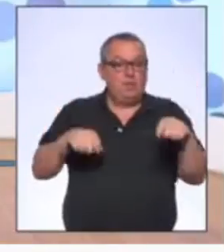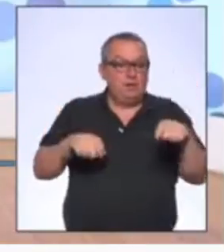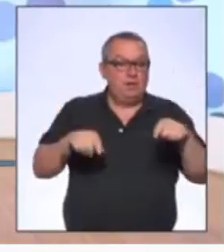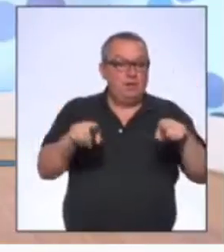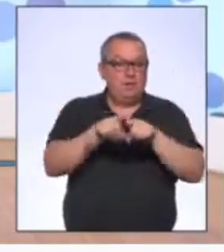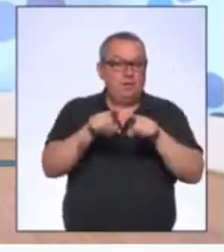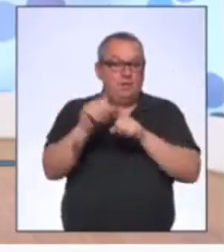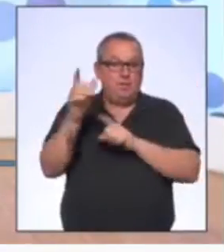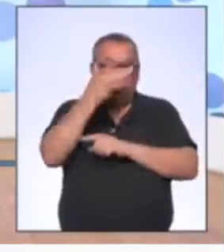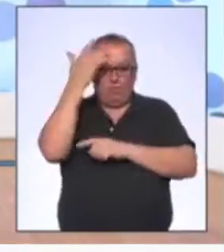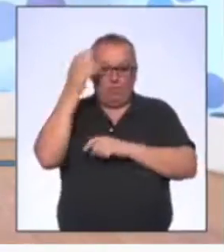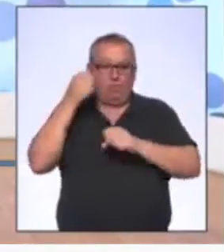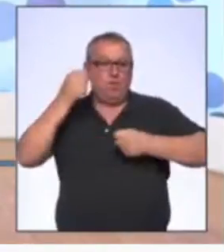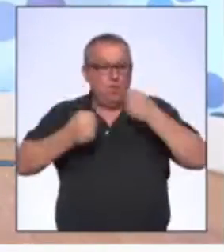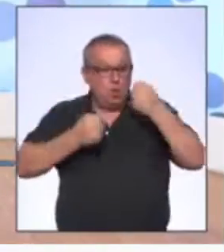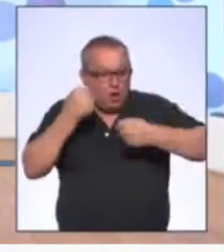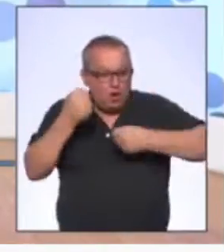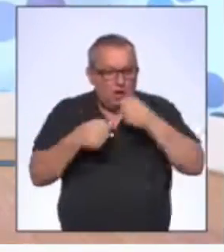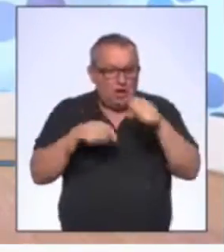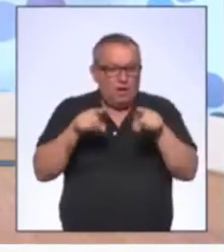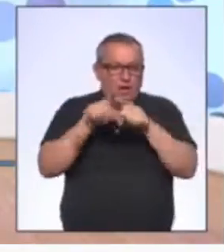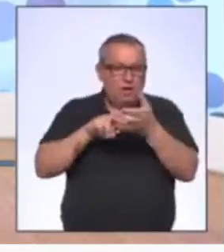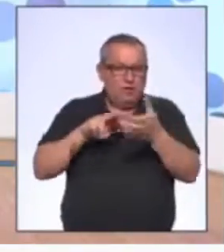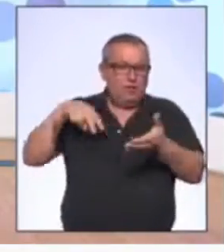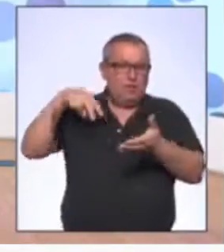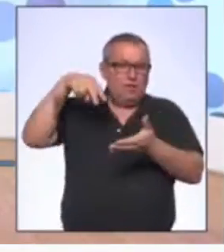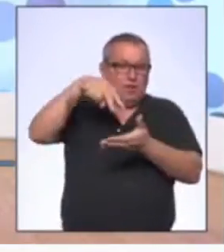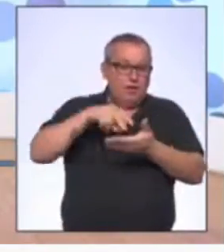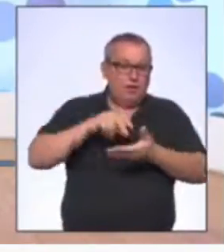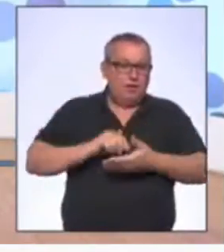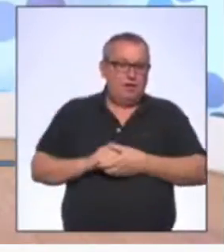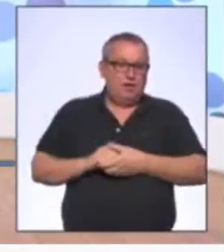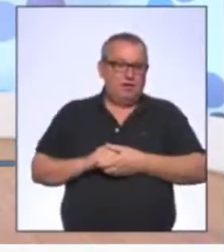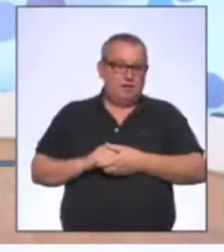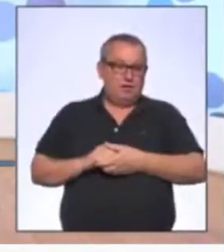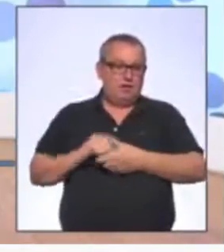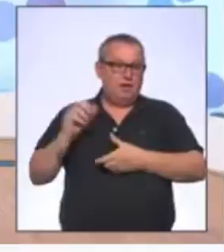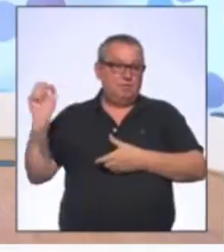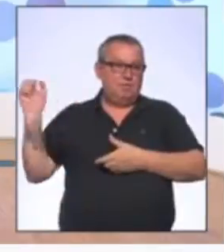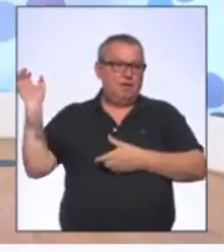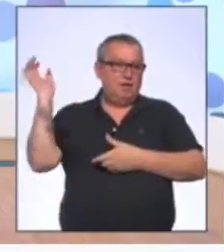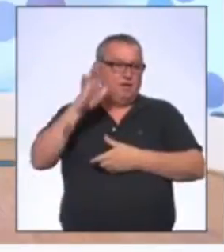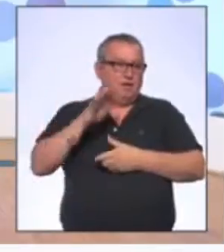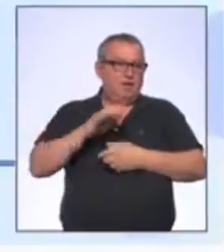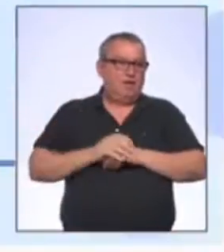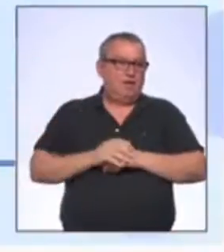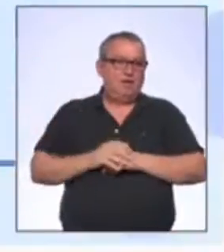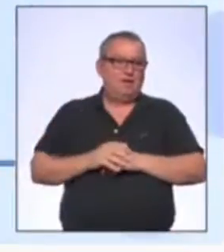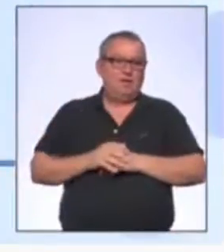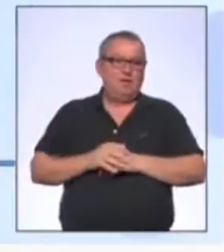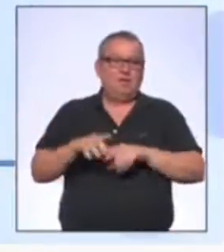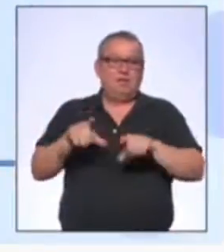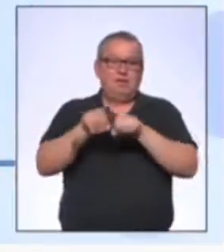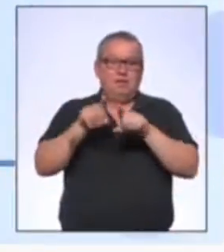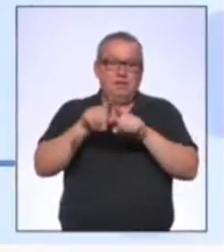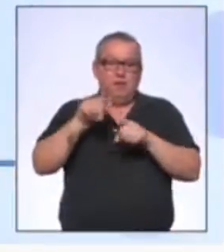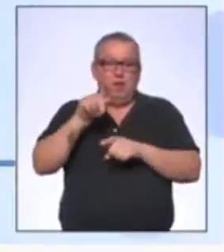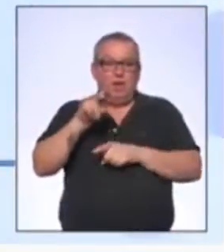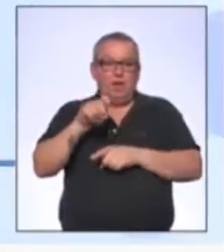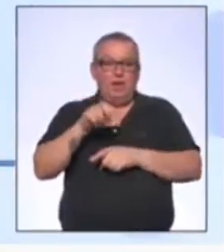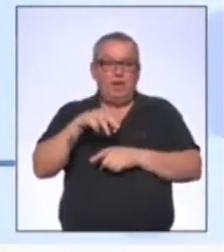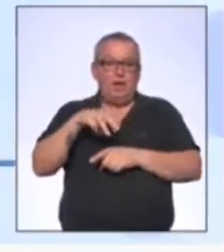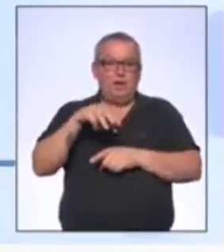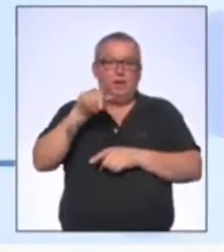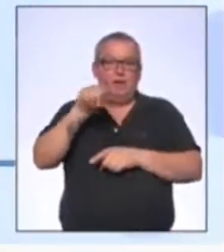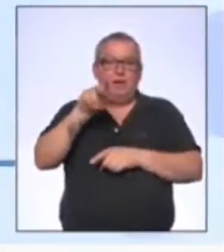das pessoas correrem saltarem né arremessar até o guilherme falou